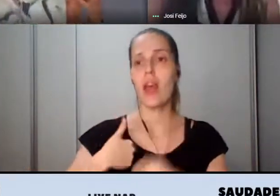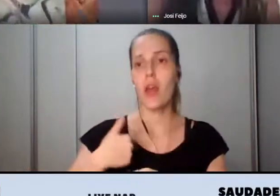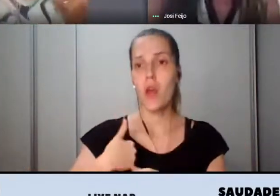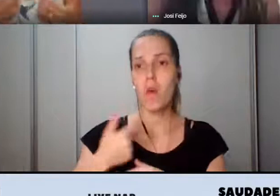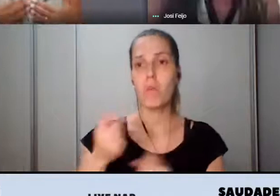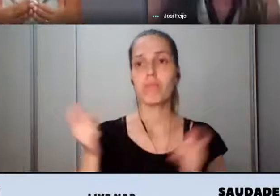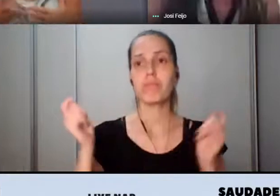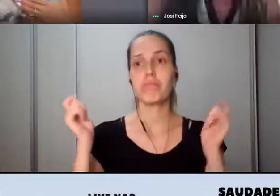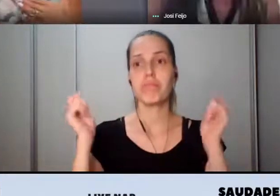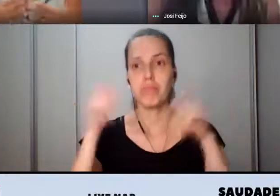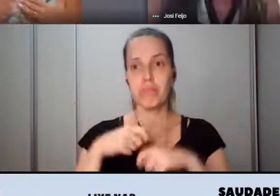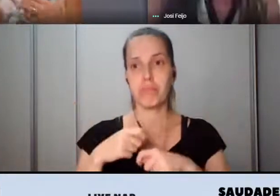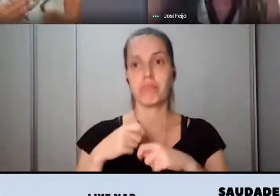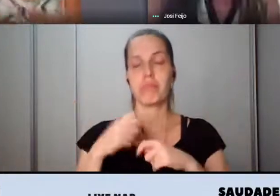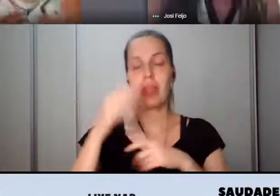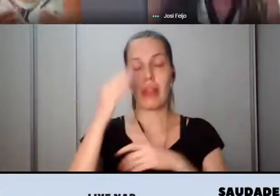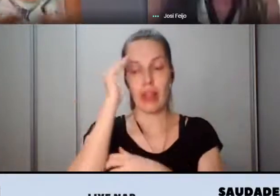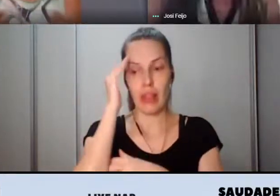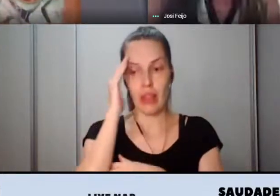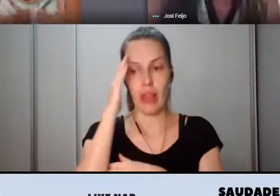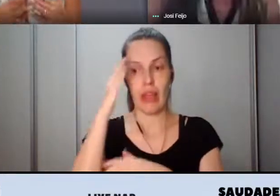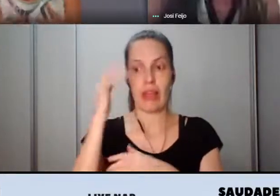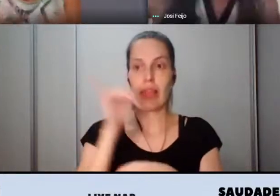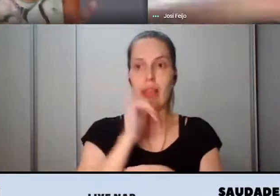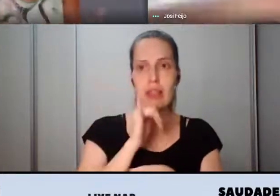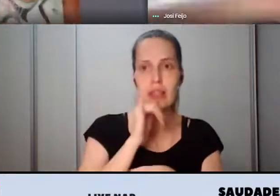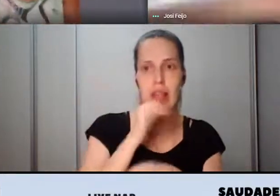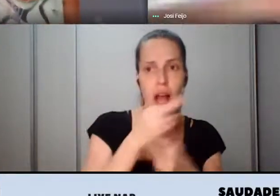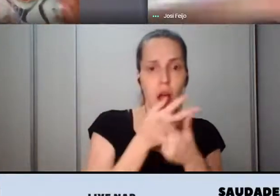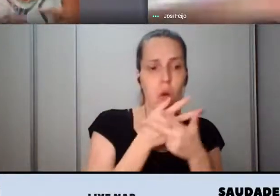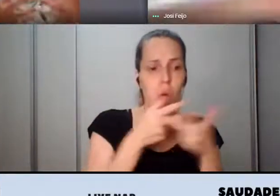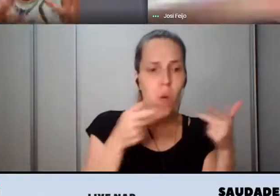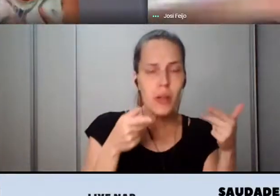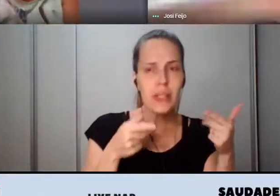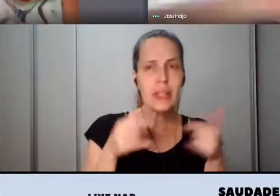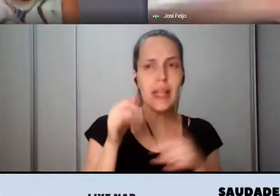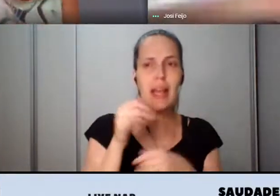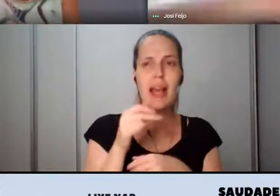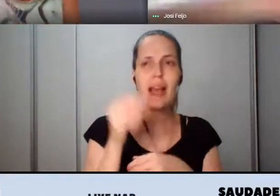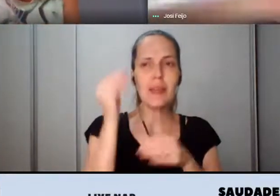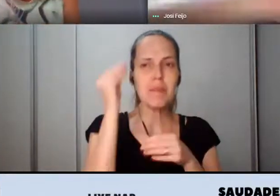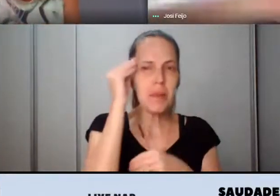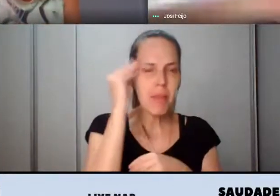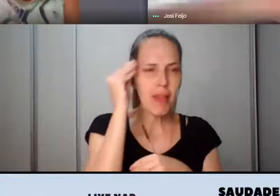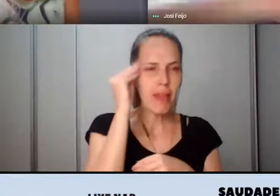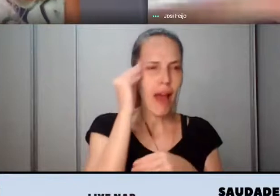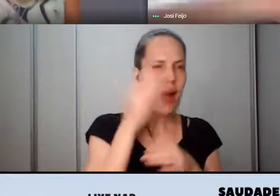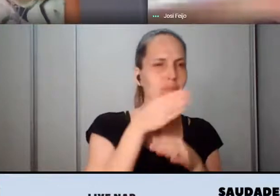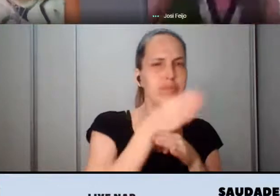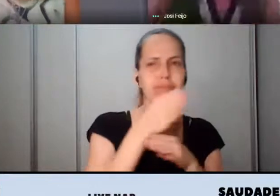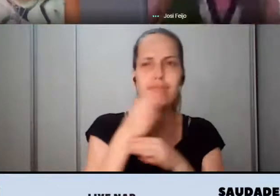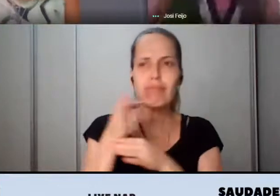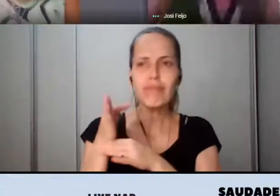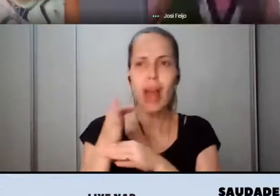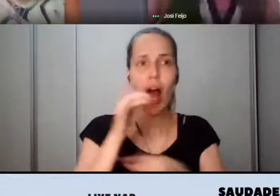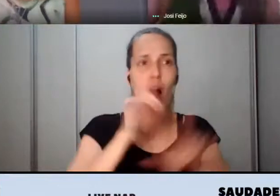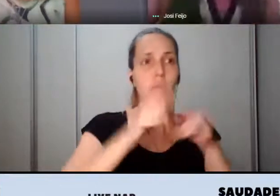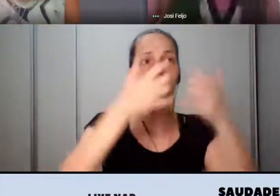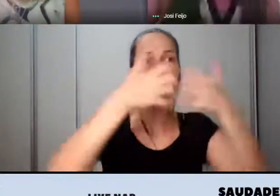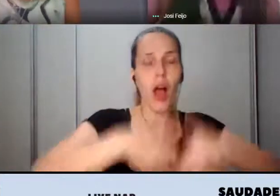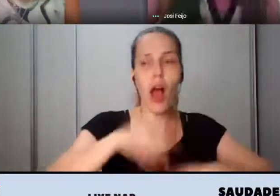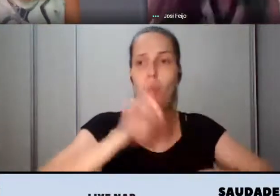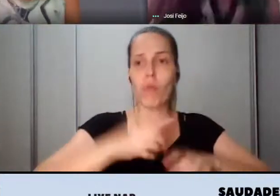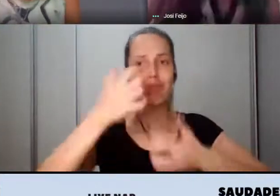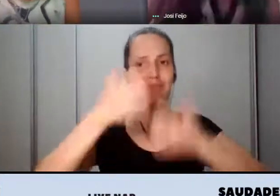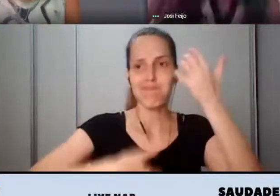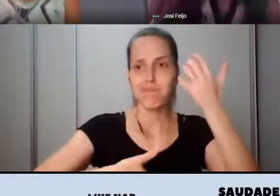coisas, mas que vão ter coisas que vão fazer sentido para mim ou não, e tudo bem. É nesse sentido o tudo bem, né? Eu vou podendo também,